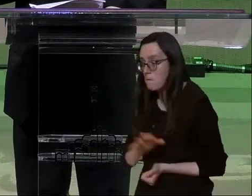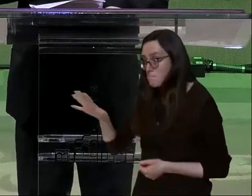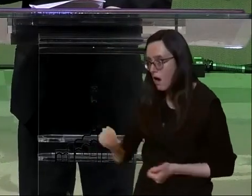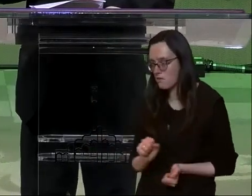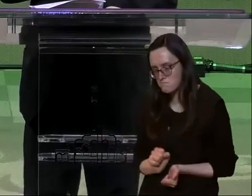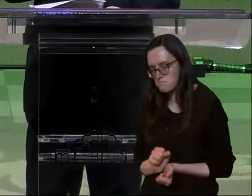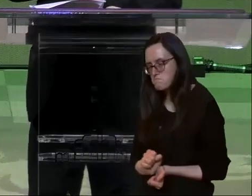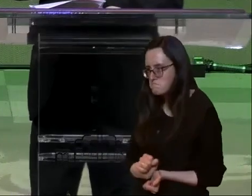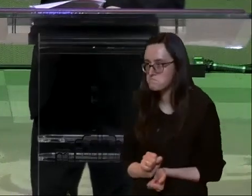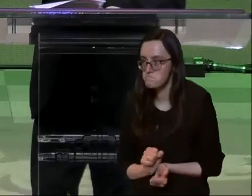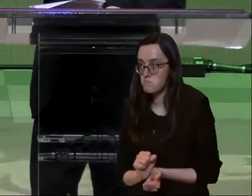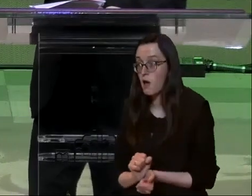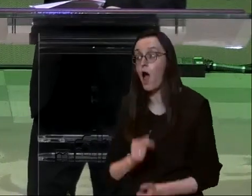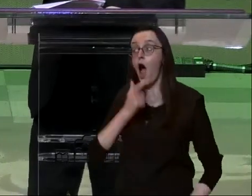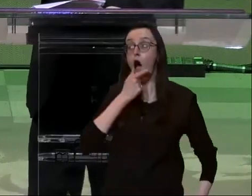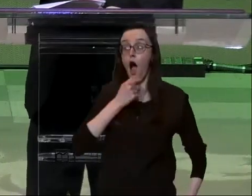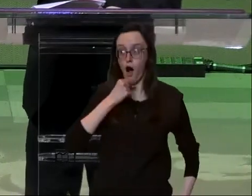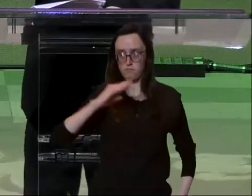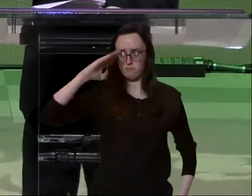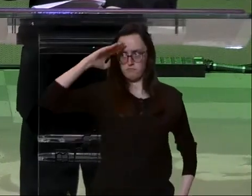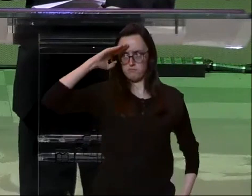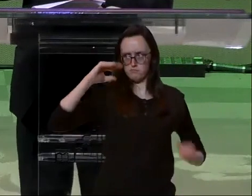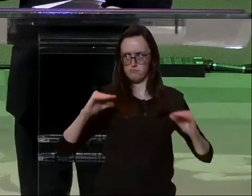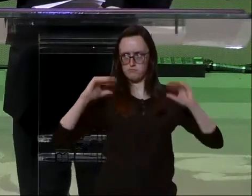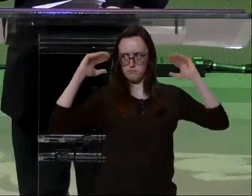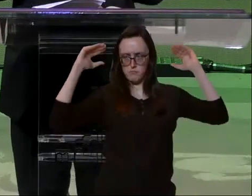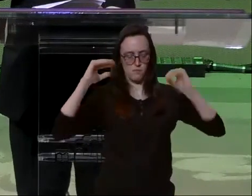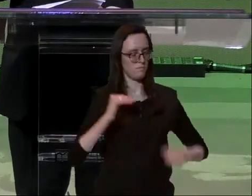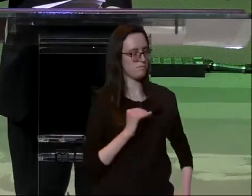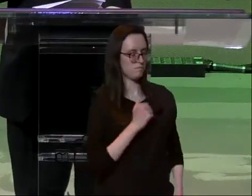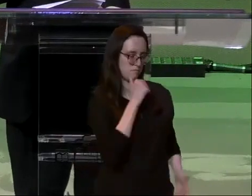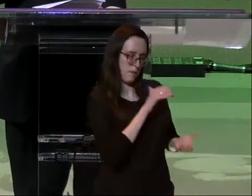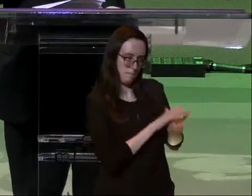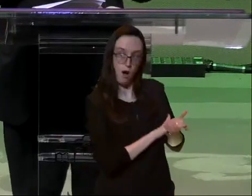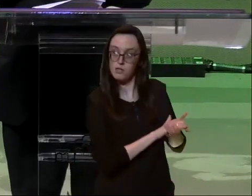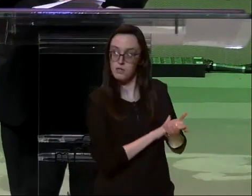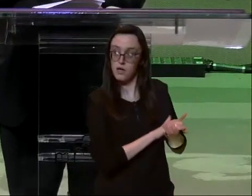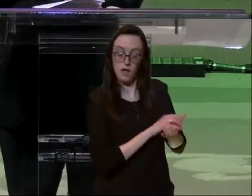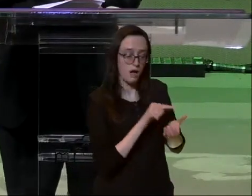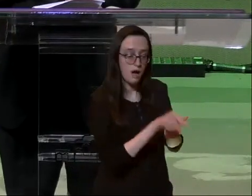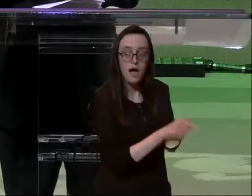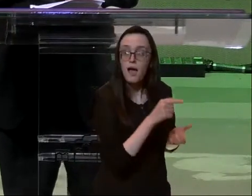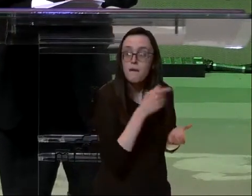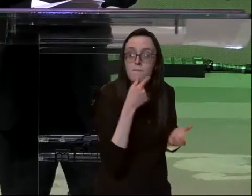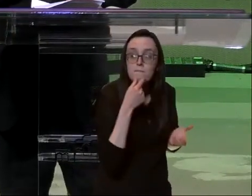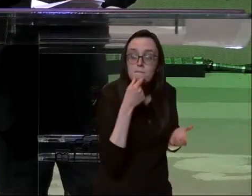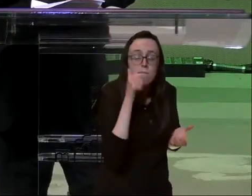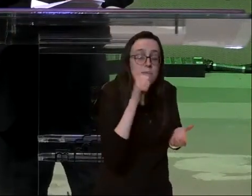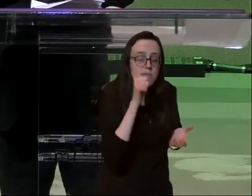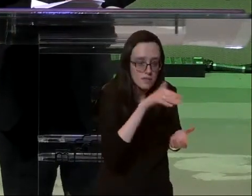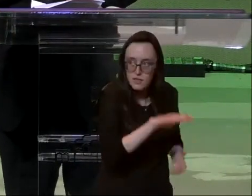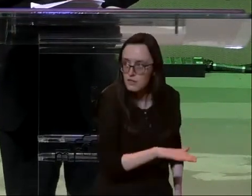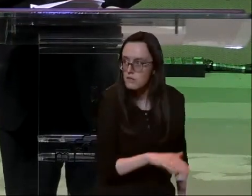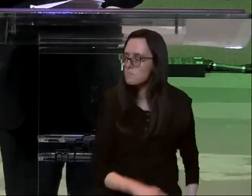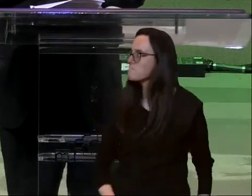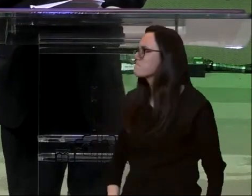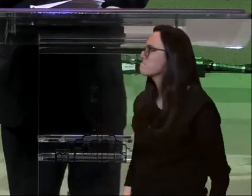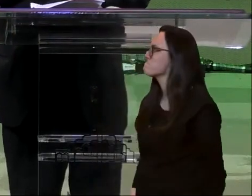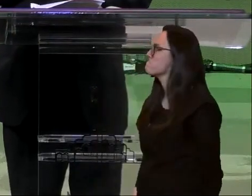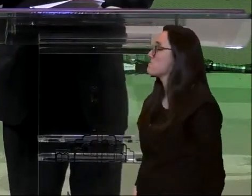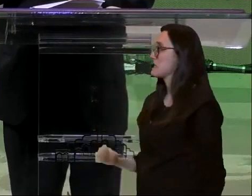de Naamã. Disse ela à sua senhora: tomara o meu senhor estivesse diante